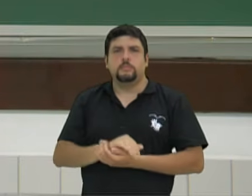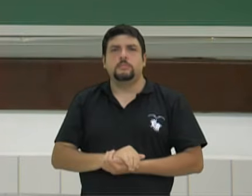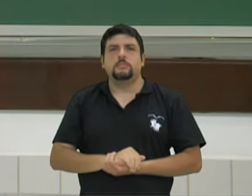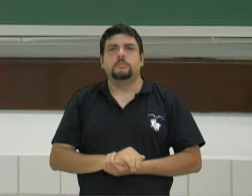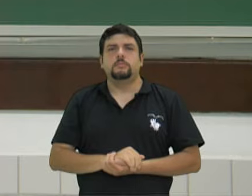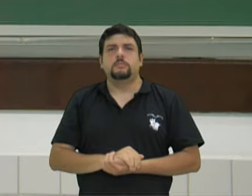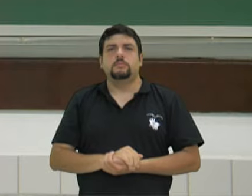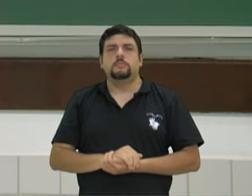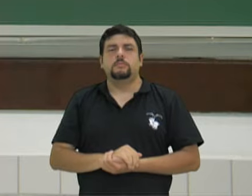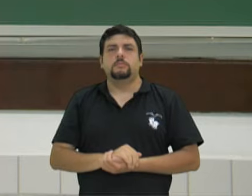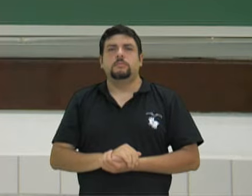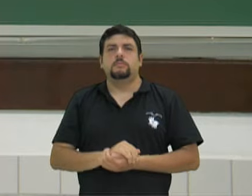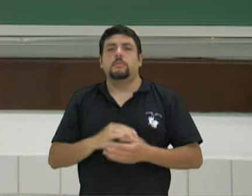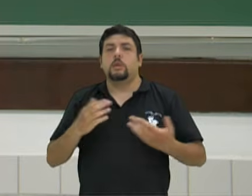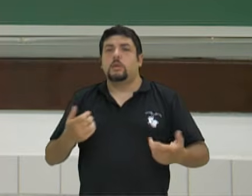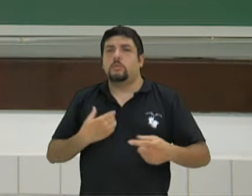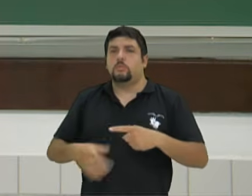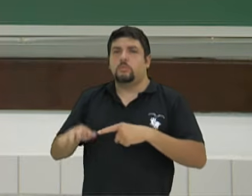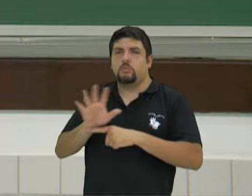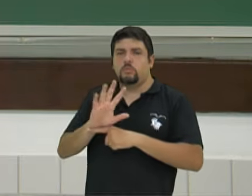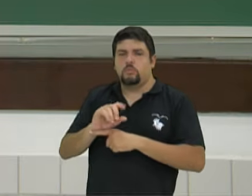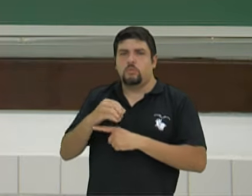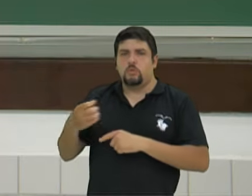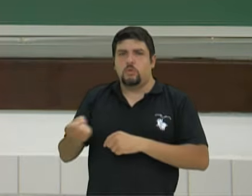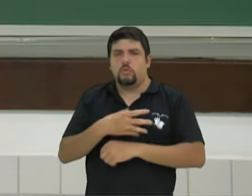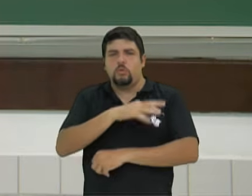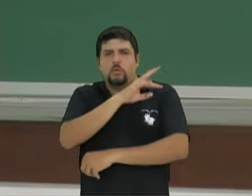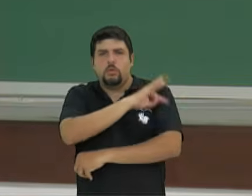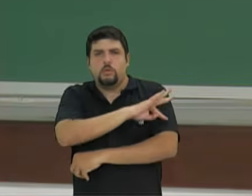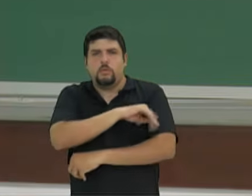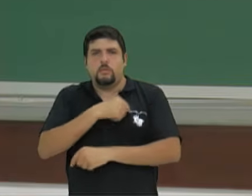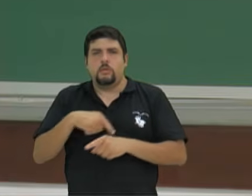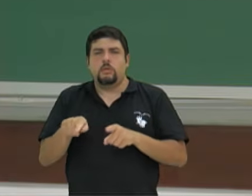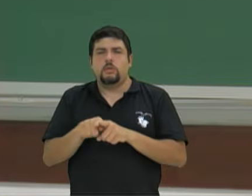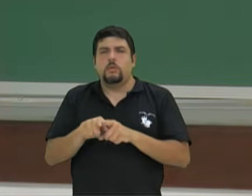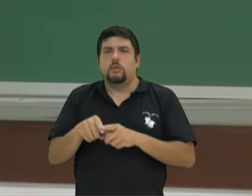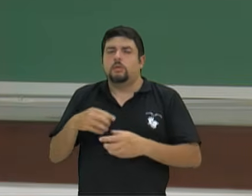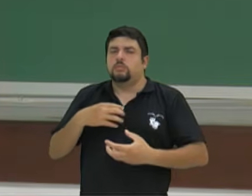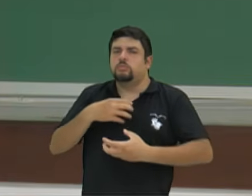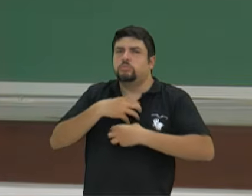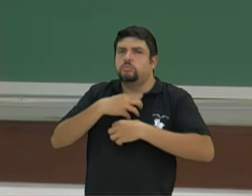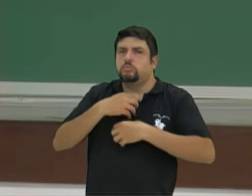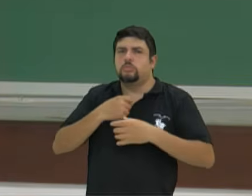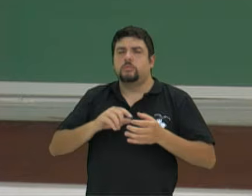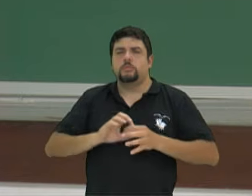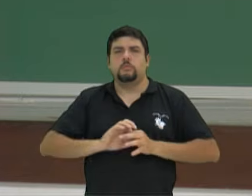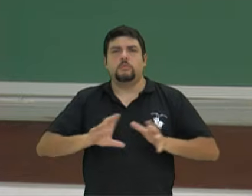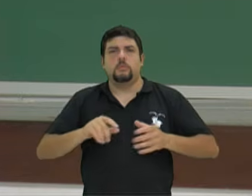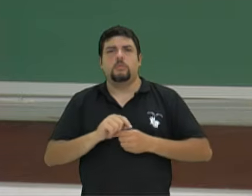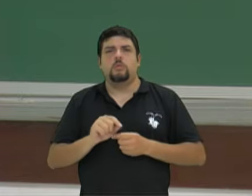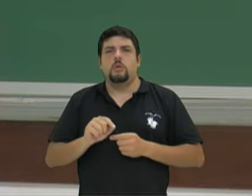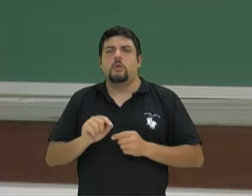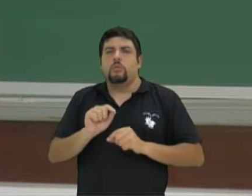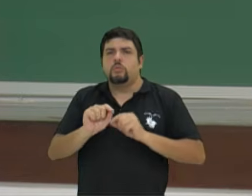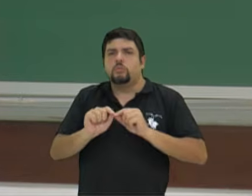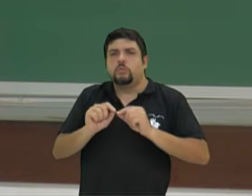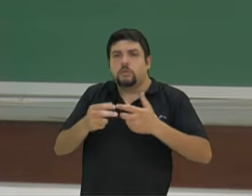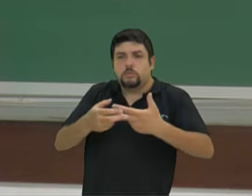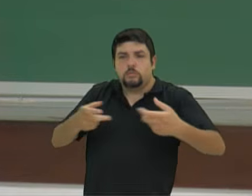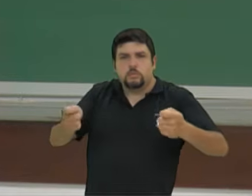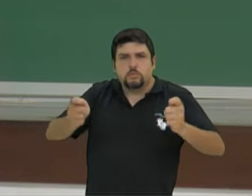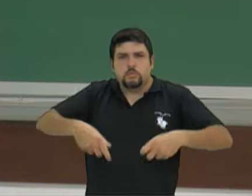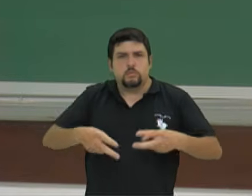pessoal, no cinema deu vazão a novas técnicas e abordagens que o libertam, transforma no meio algo que poderia ser explorado